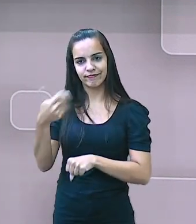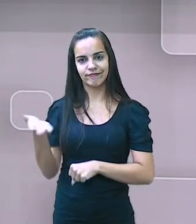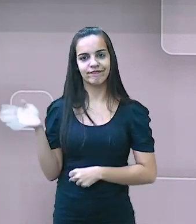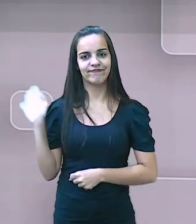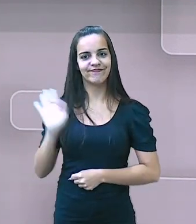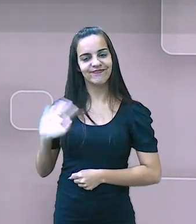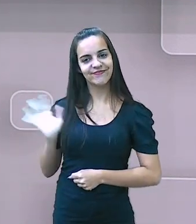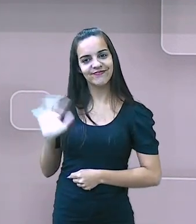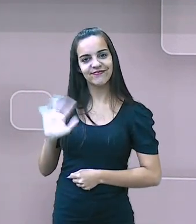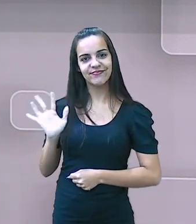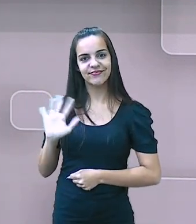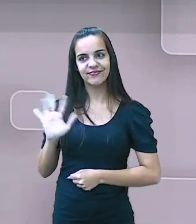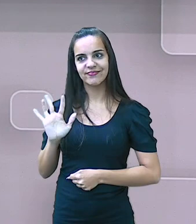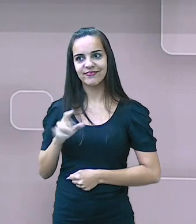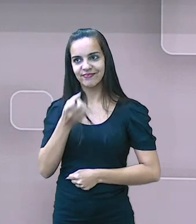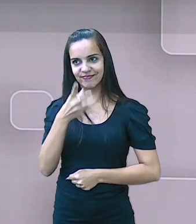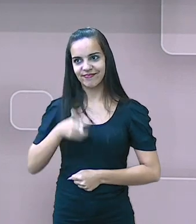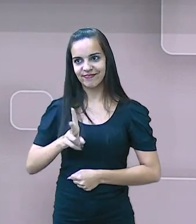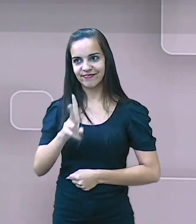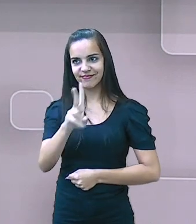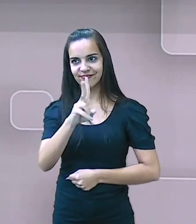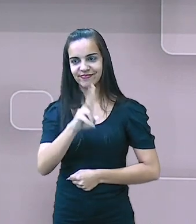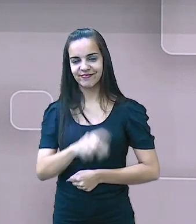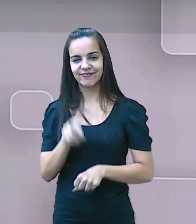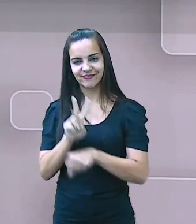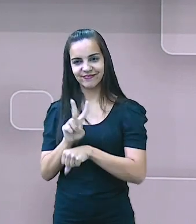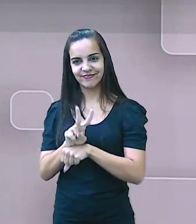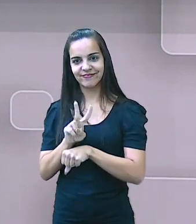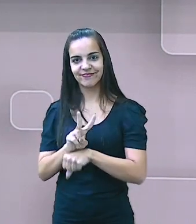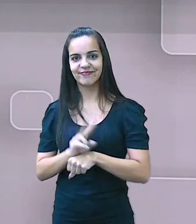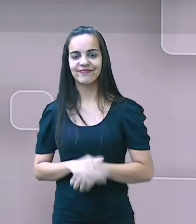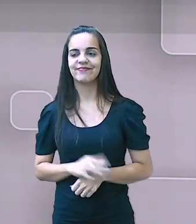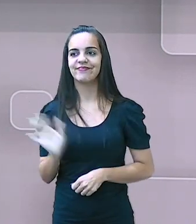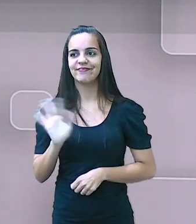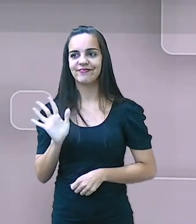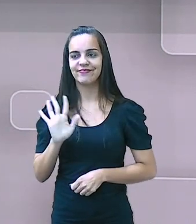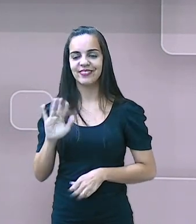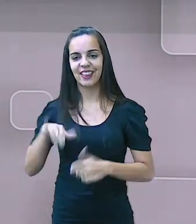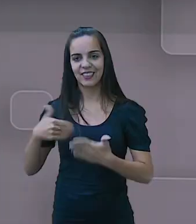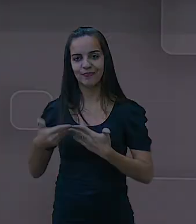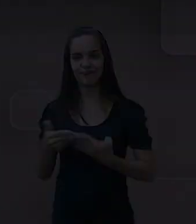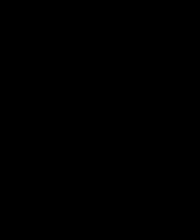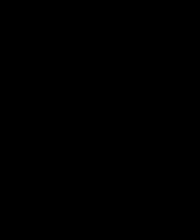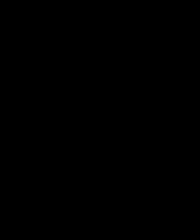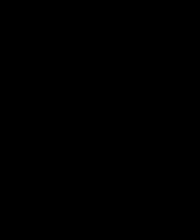Tchau e continue se cuidando, tá bom? Até mais!